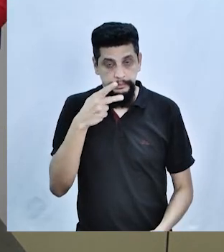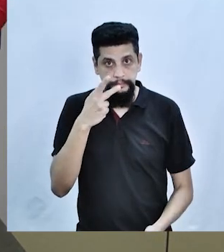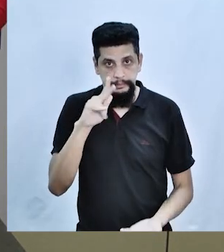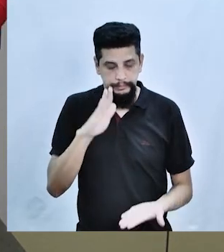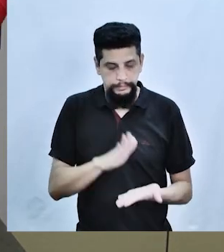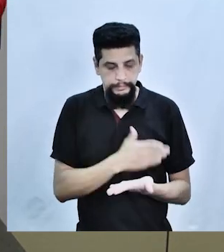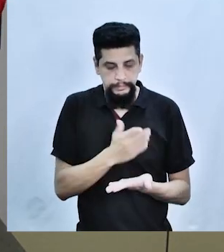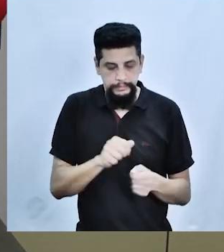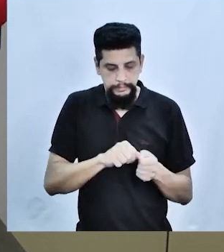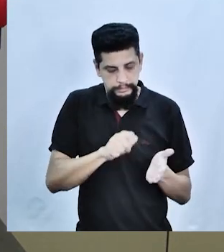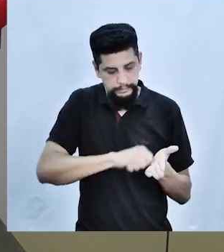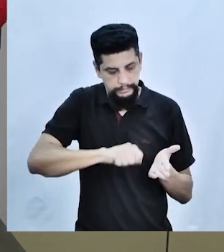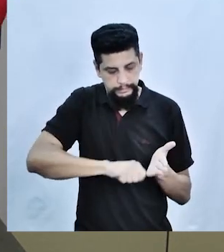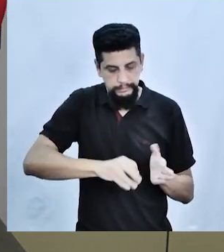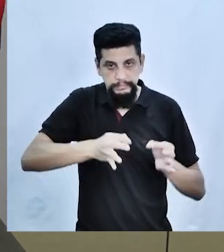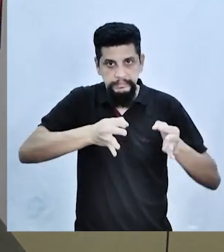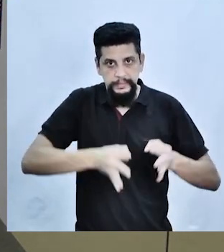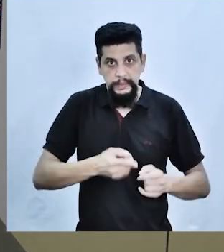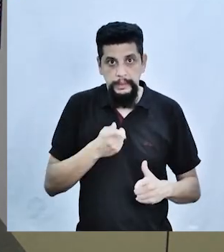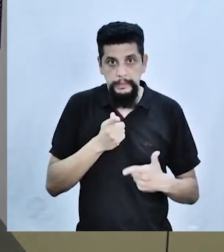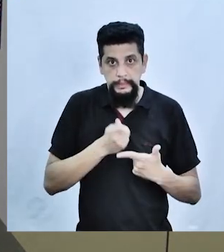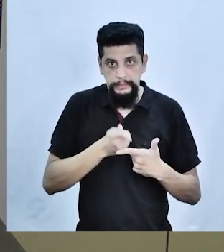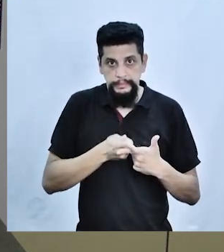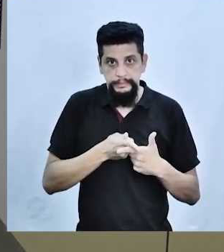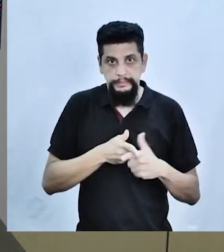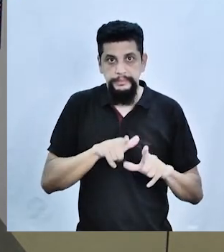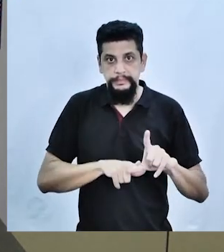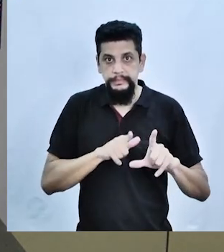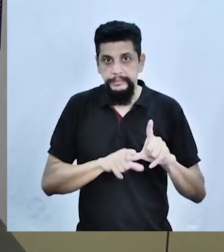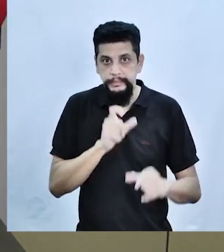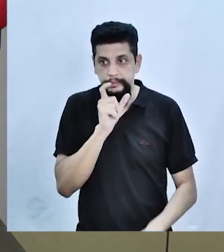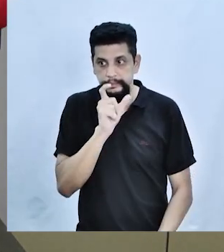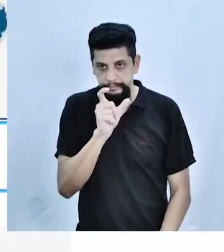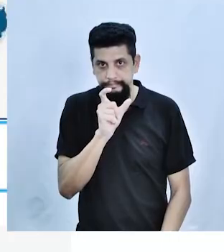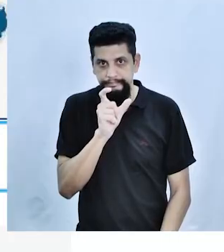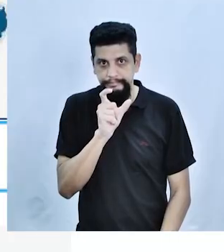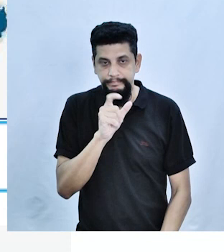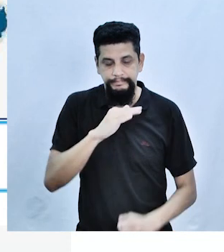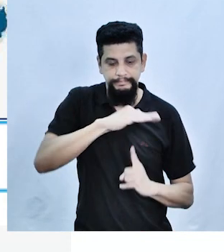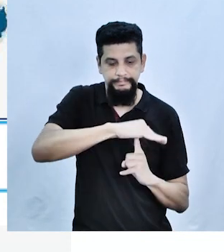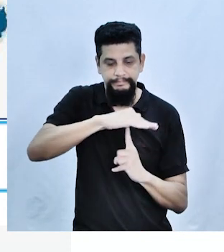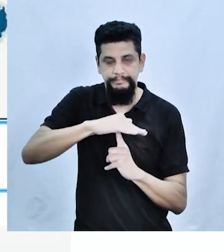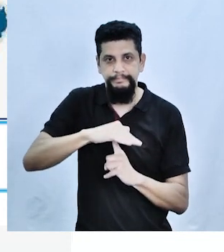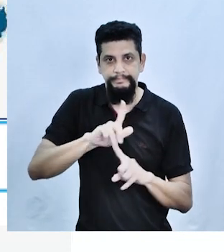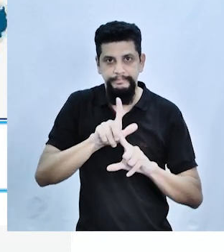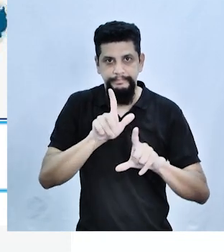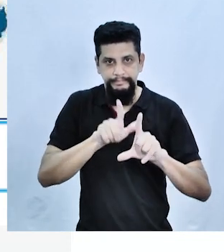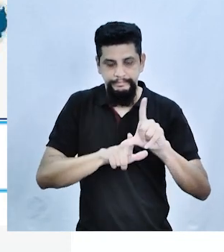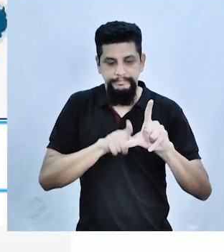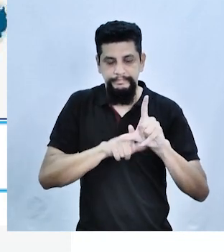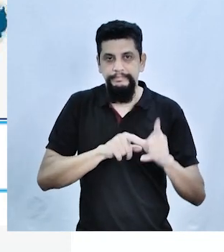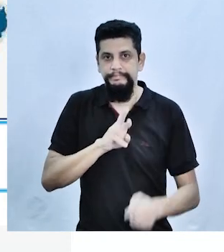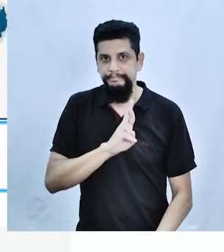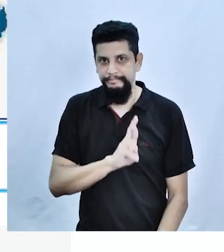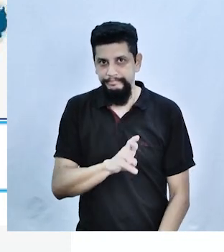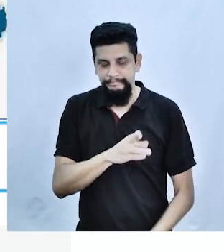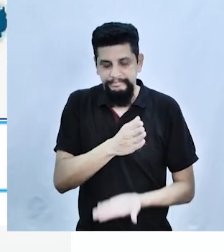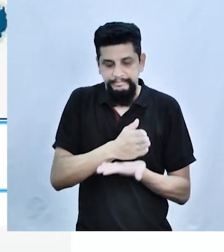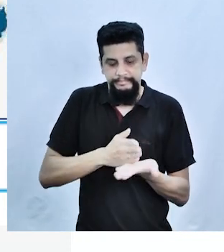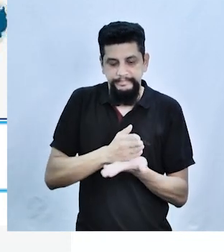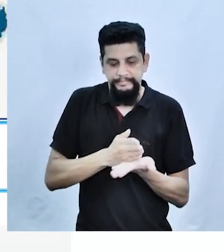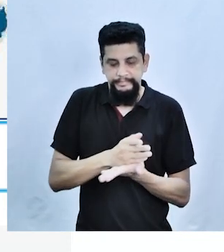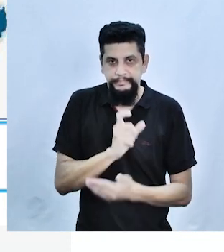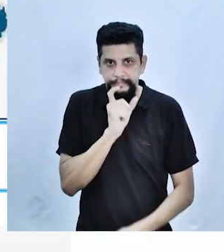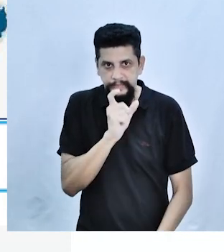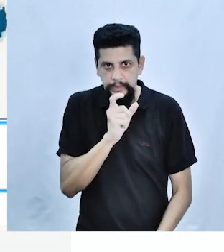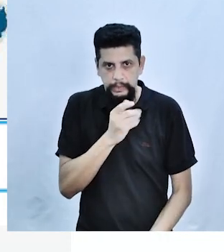confere aí no seu caderno se você escreveu certinho, porque a letra da palavra Paraná era a letra R, bem no meio da